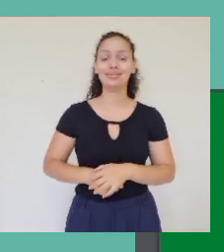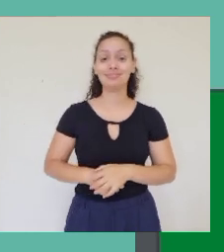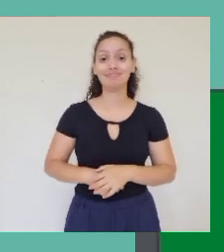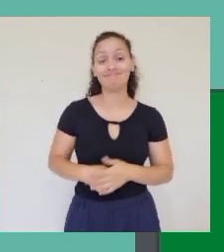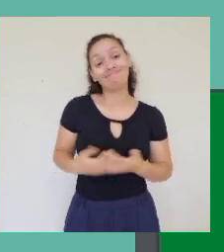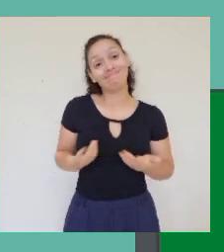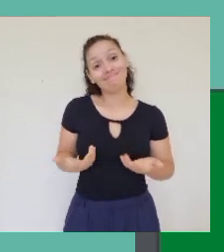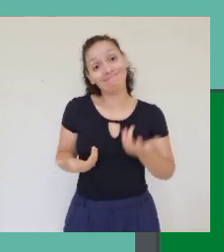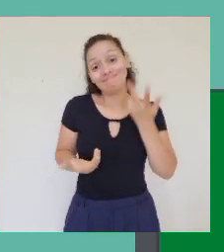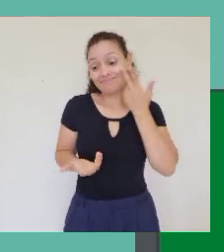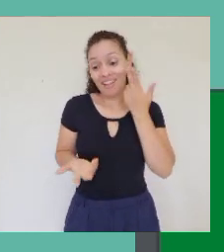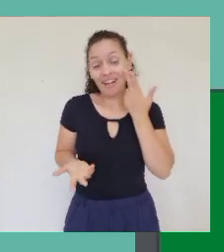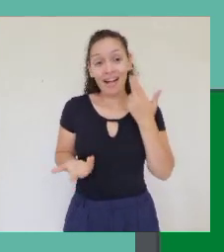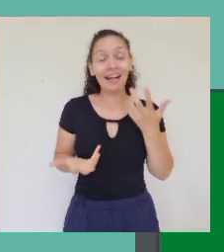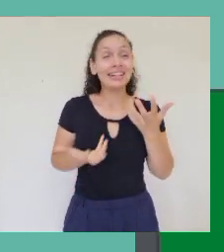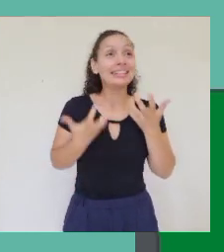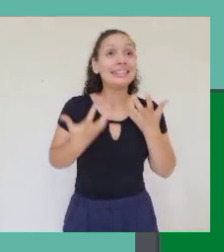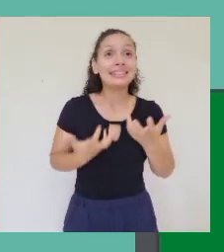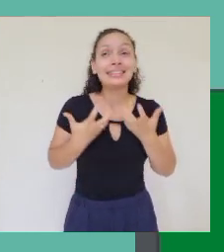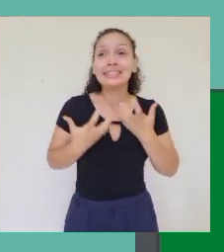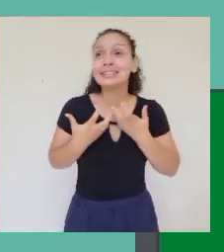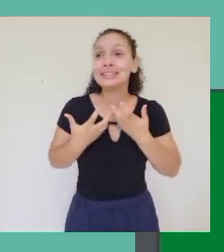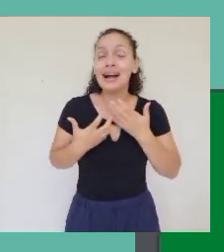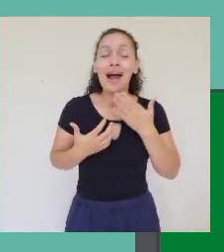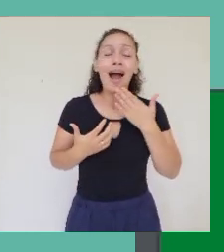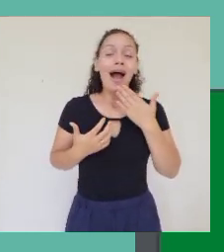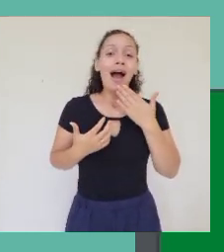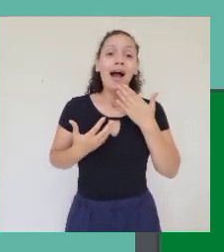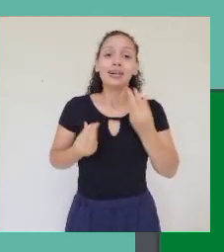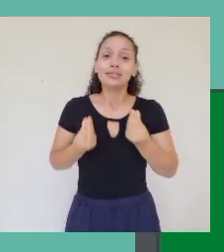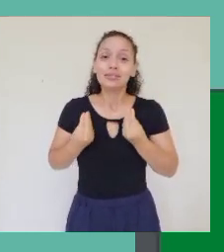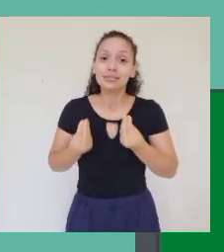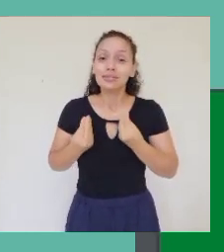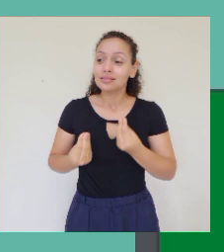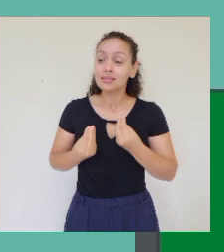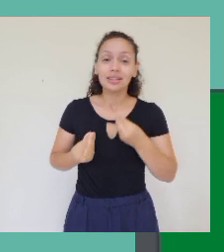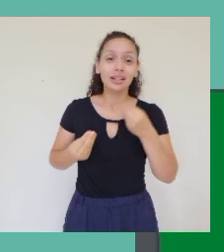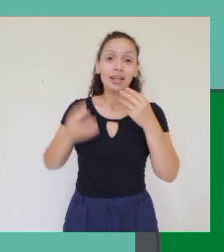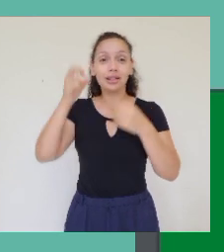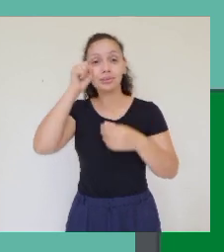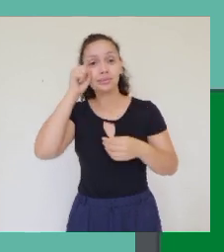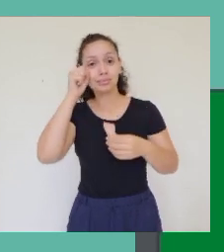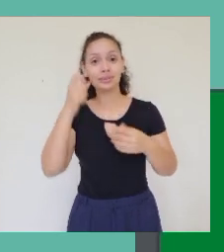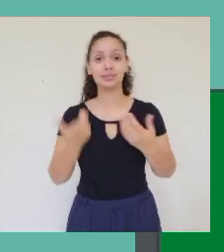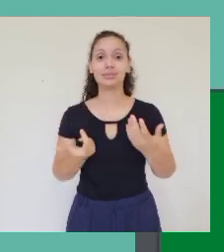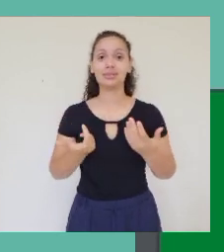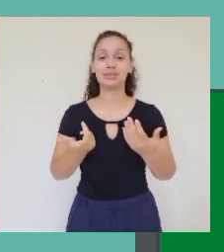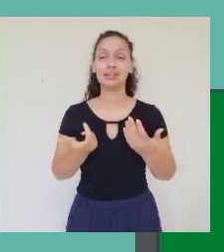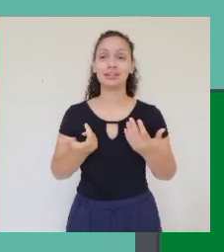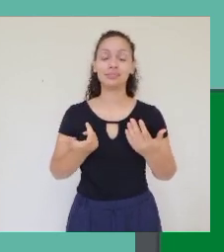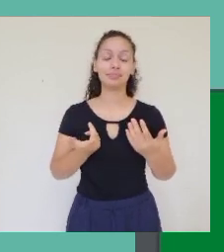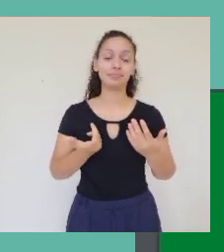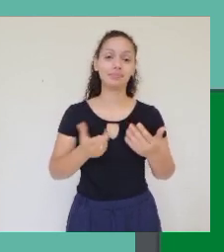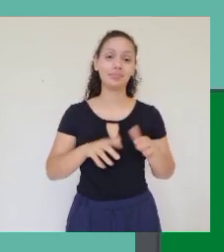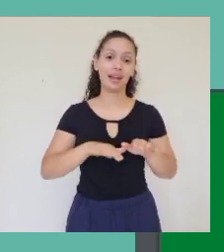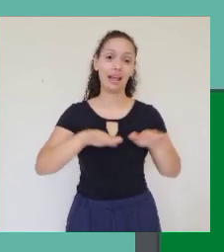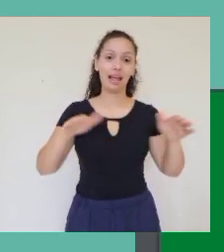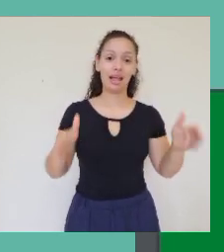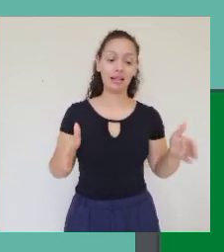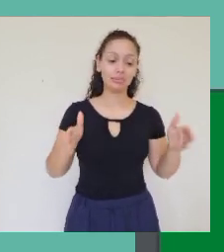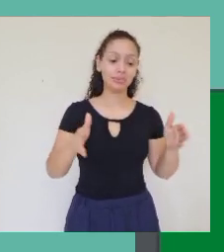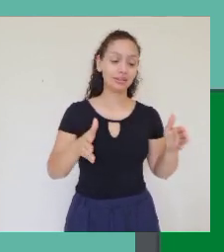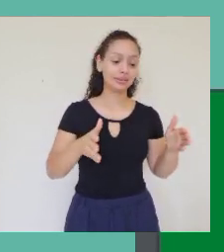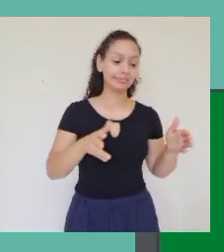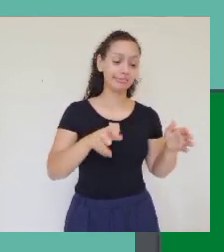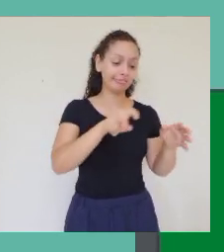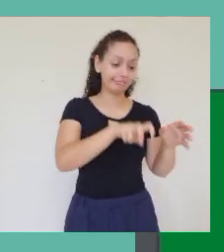sono, né? Você já vai sentir vontade de dormir. Às vezes, você nem vai dormir, mas você vai sair da mesa e vai para a cama,